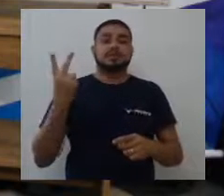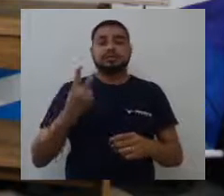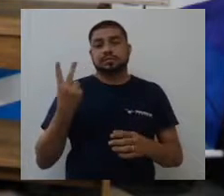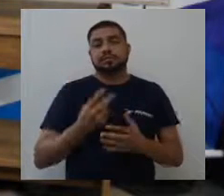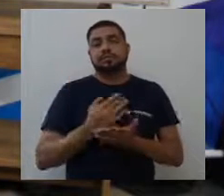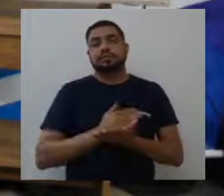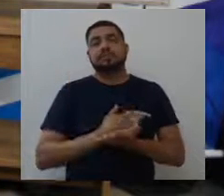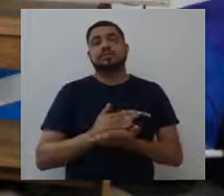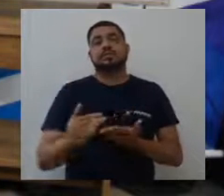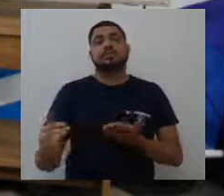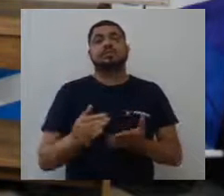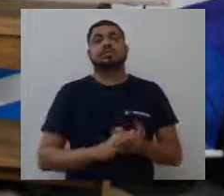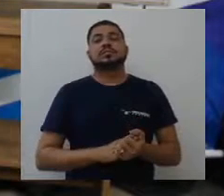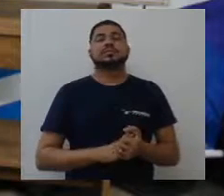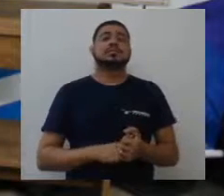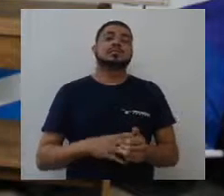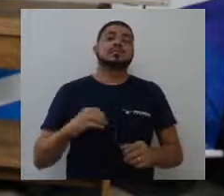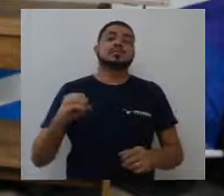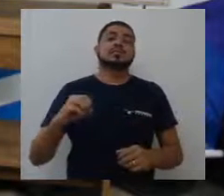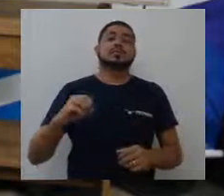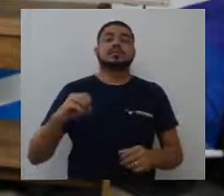preço inicial, por